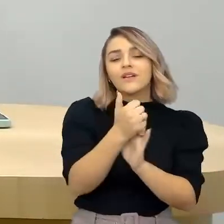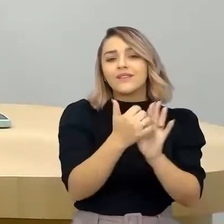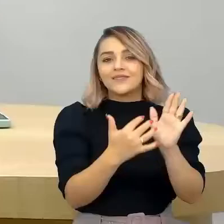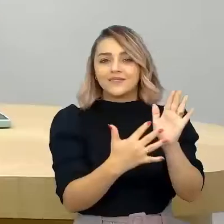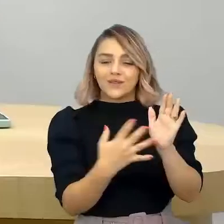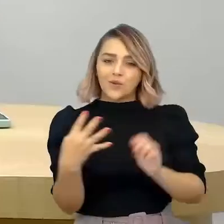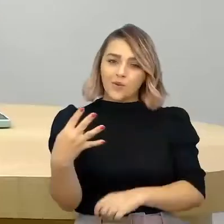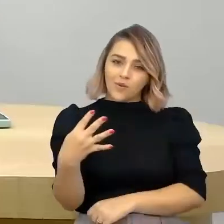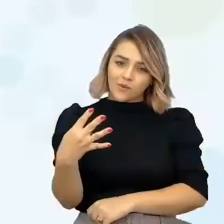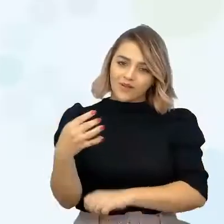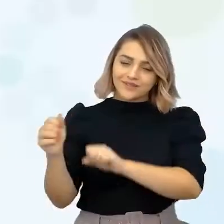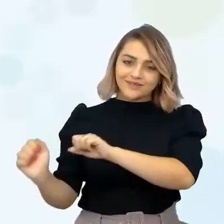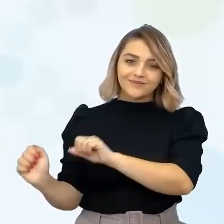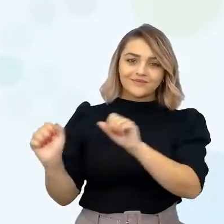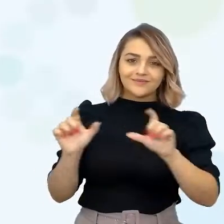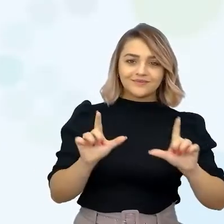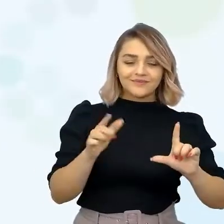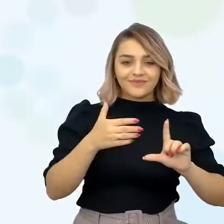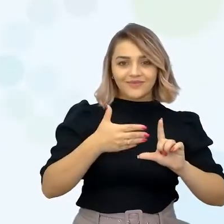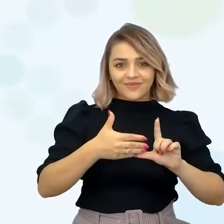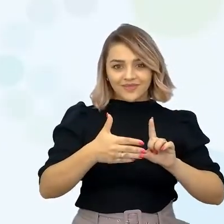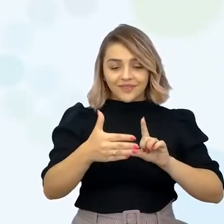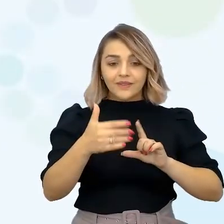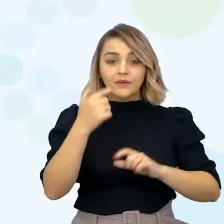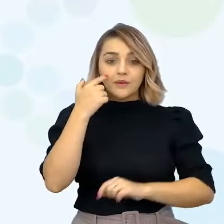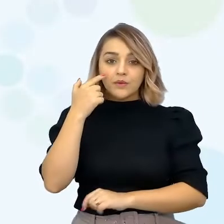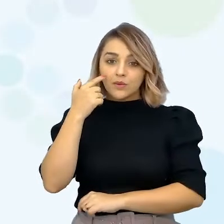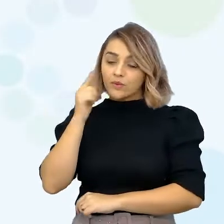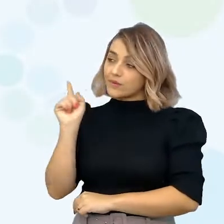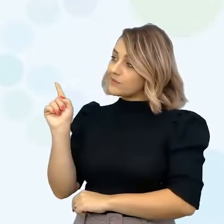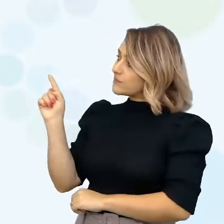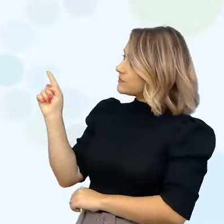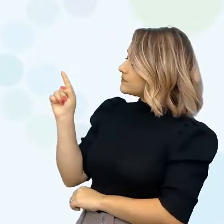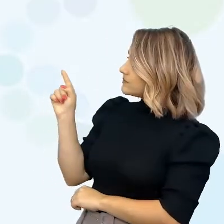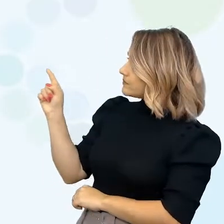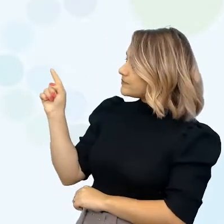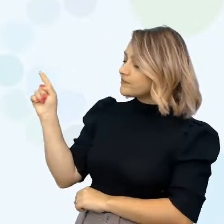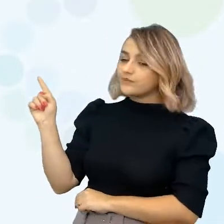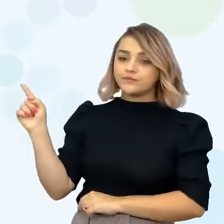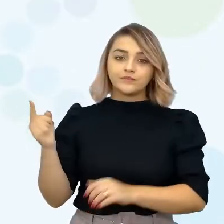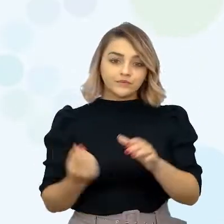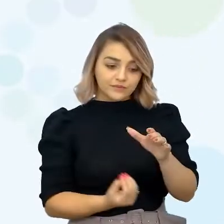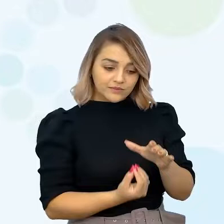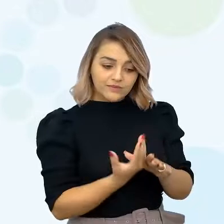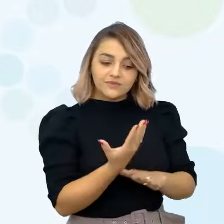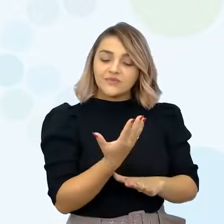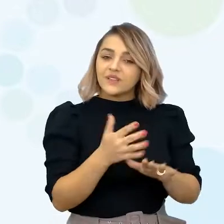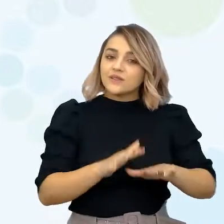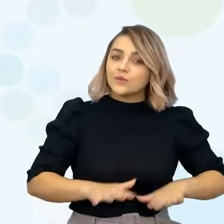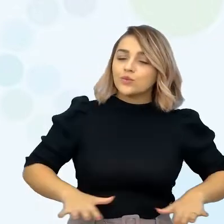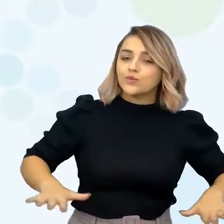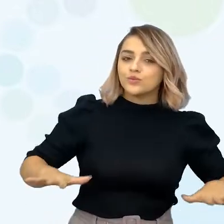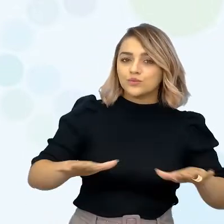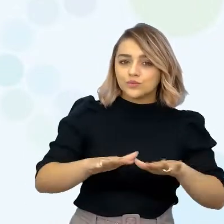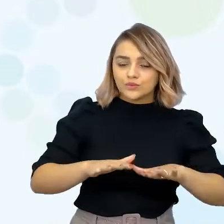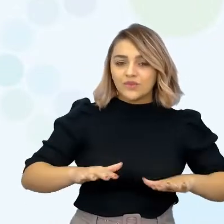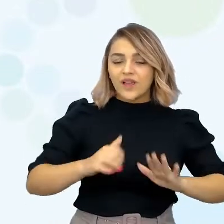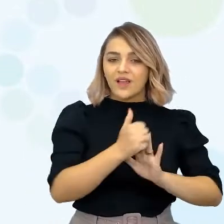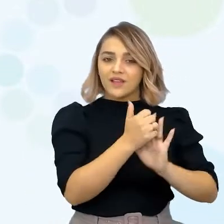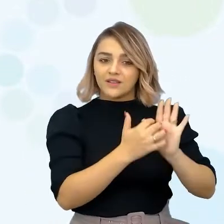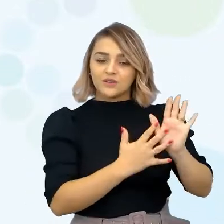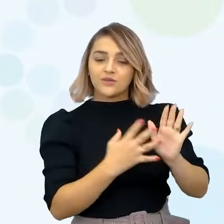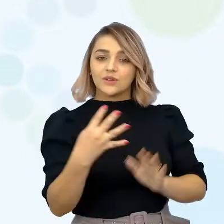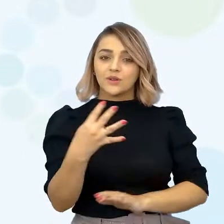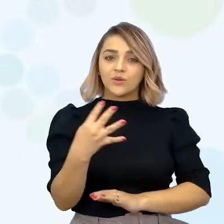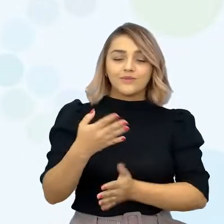por gentileza. Tá aí, ó, formação dos solos, atividade 4, introdução 2, aula